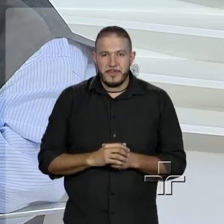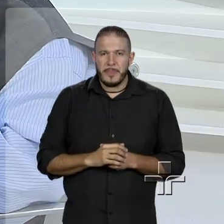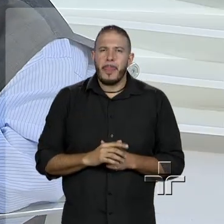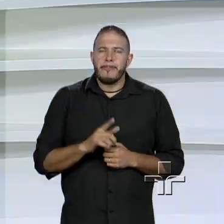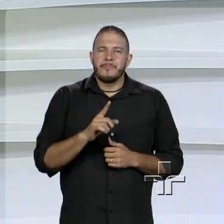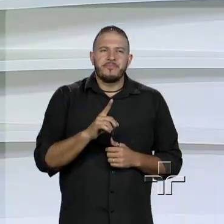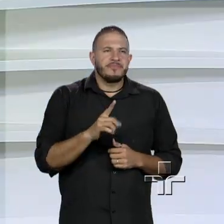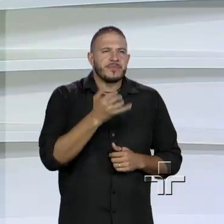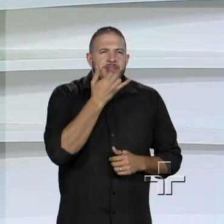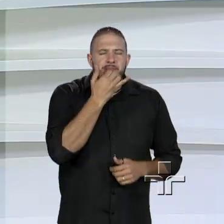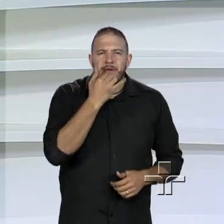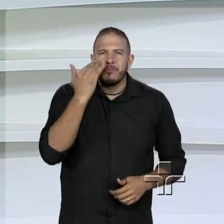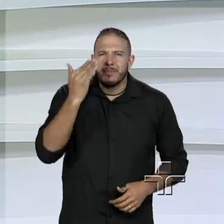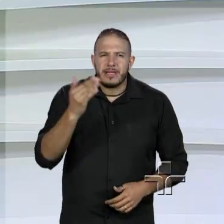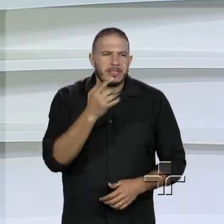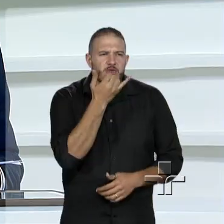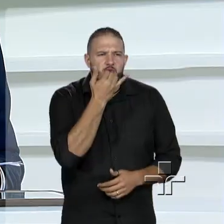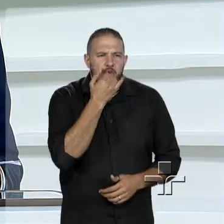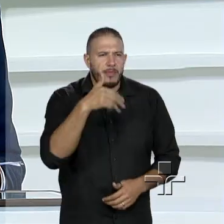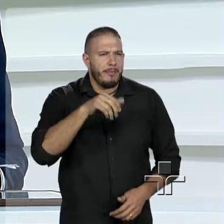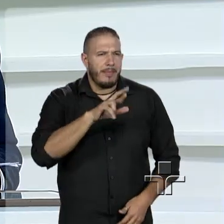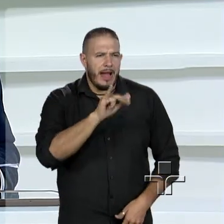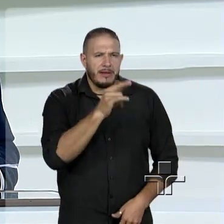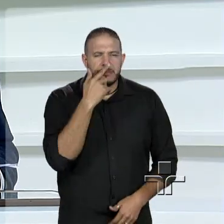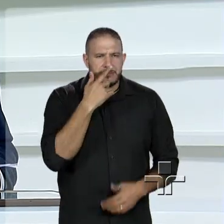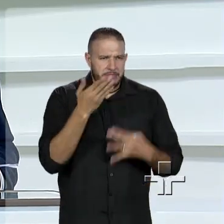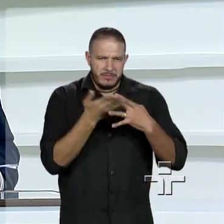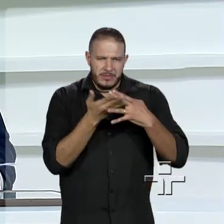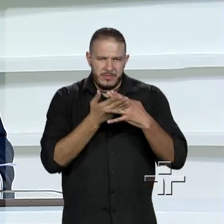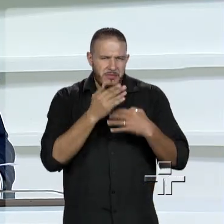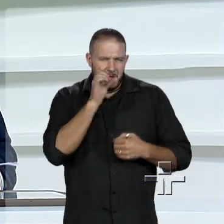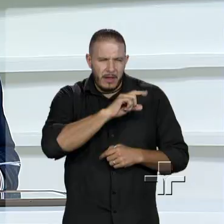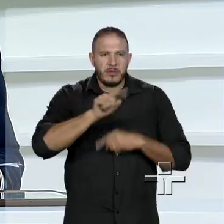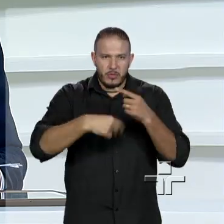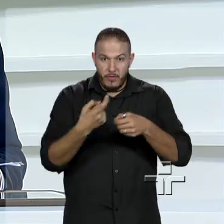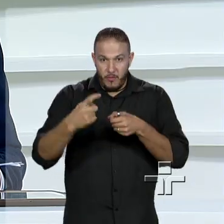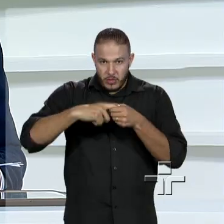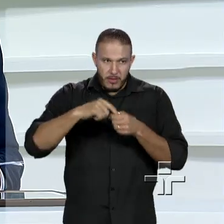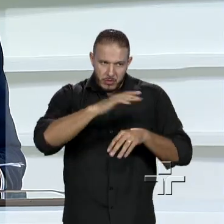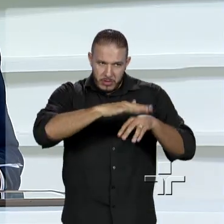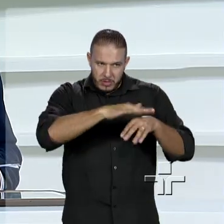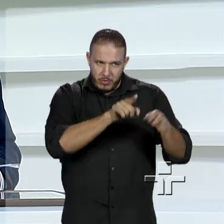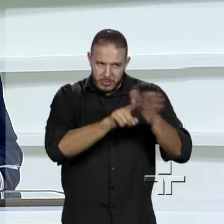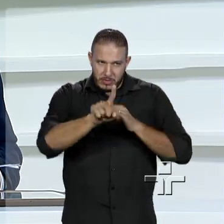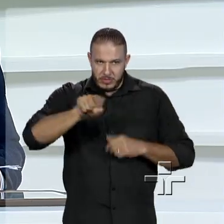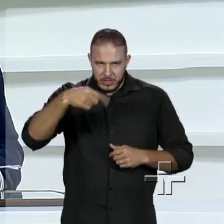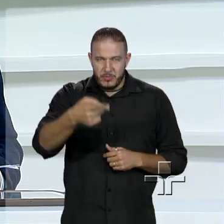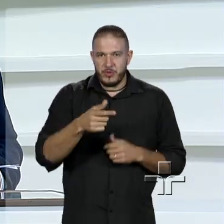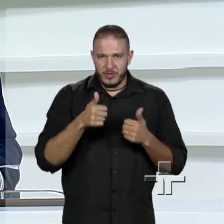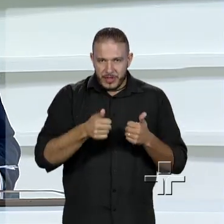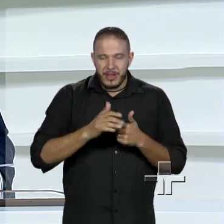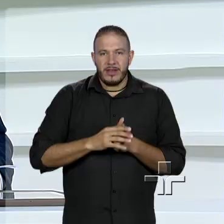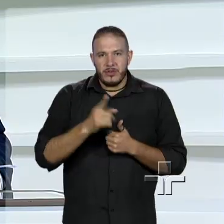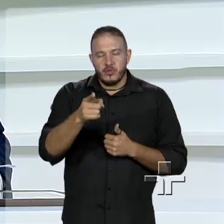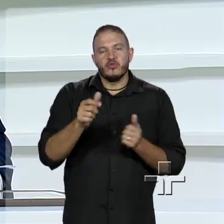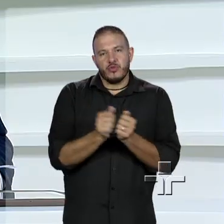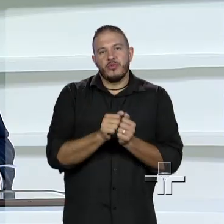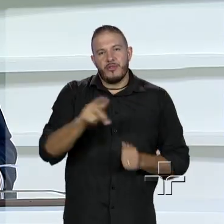Ministro... Obrigado, ministro. Amara, a gente vai sair para mais um intervalo, voltamos com a sua pergunta em seguida com o